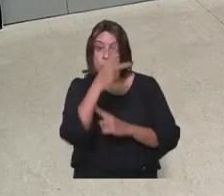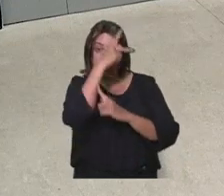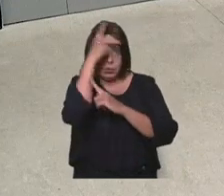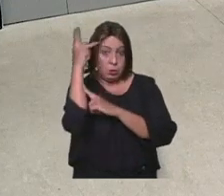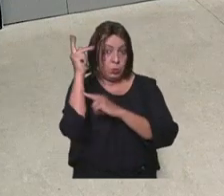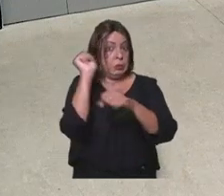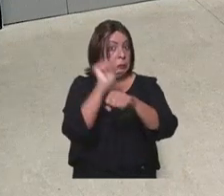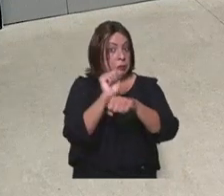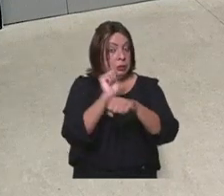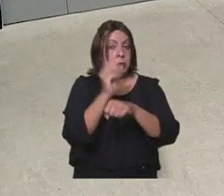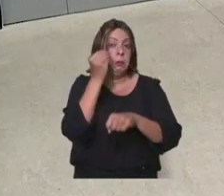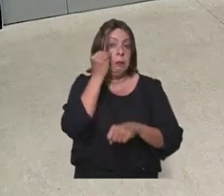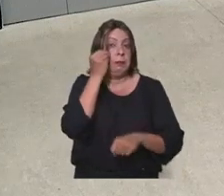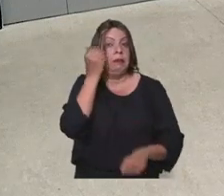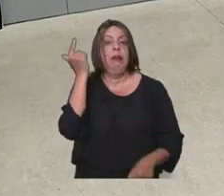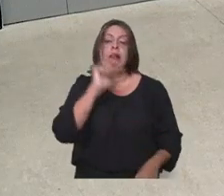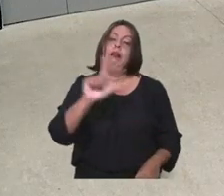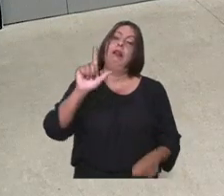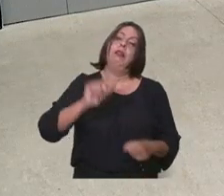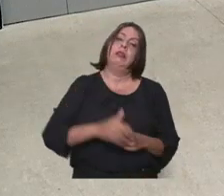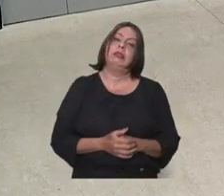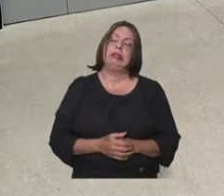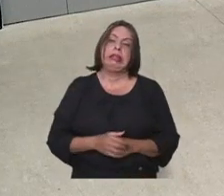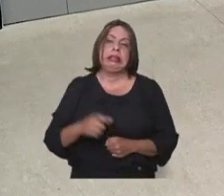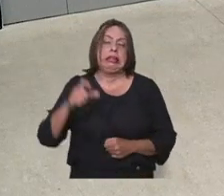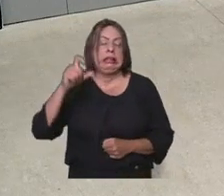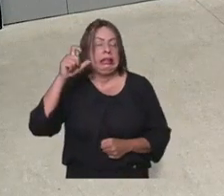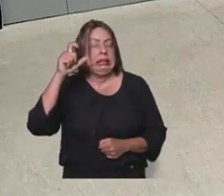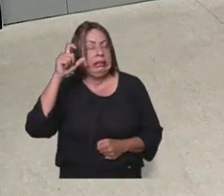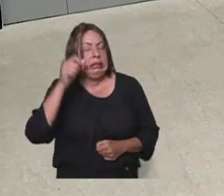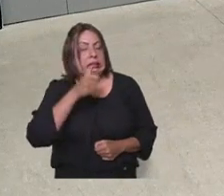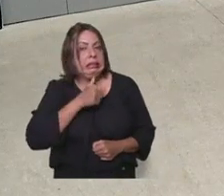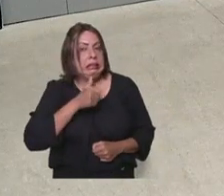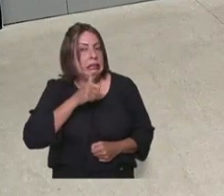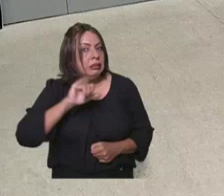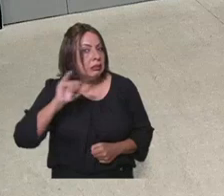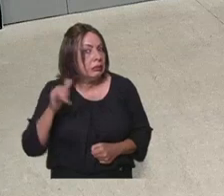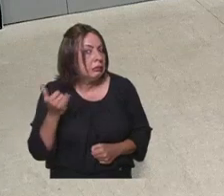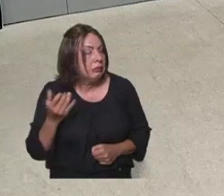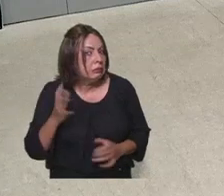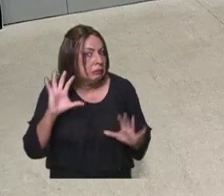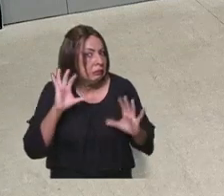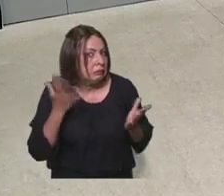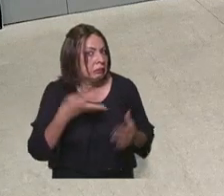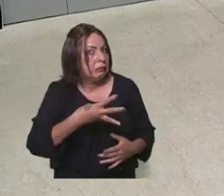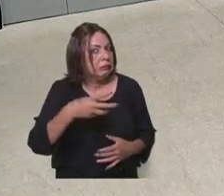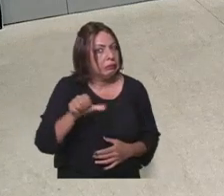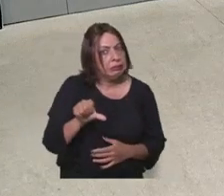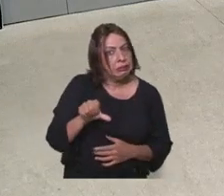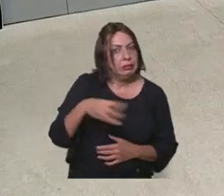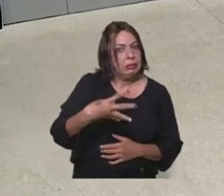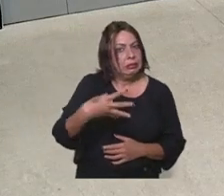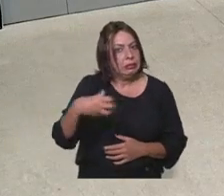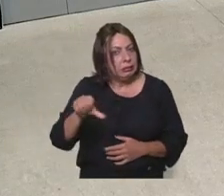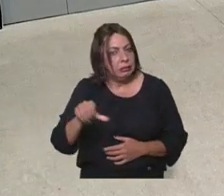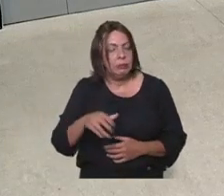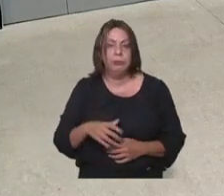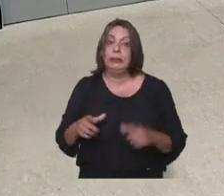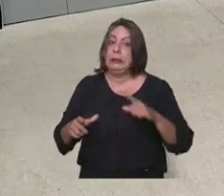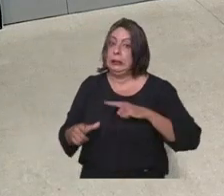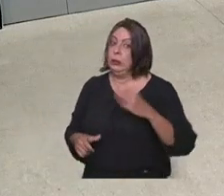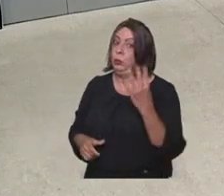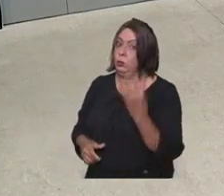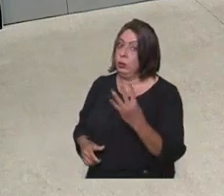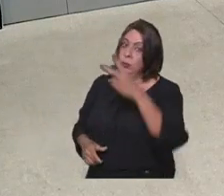títulos com chances de levar. Será que agora com 49? Saiu 49. Temos